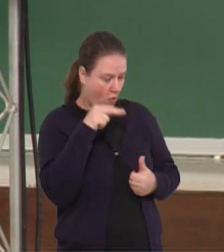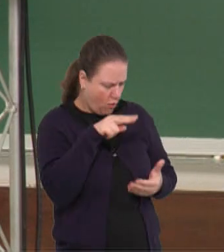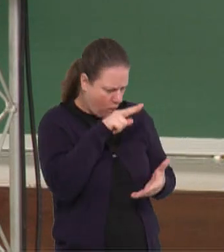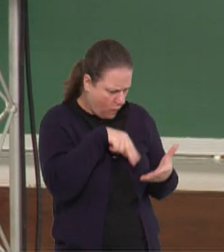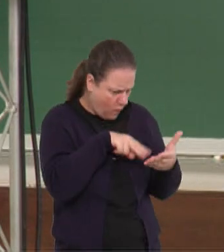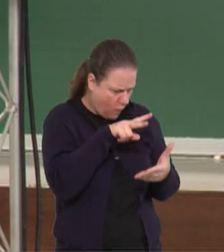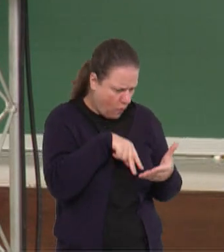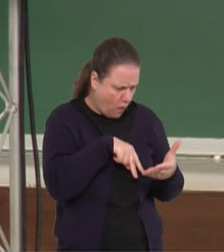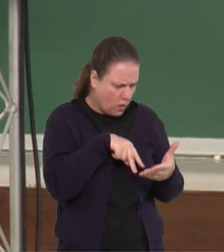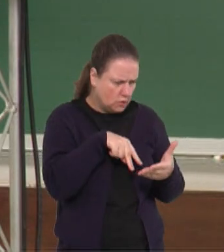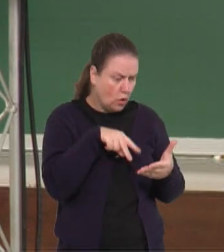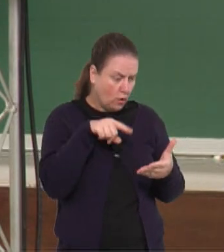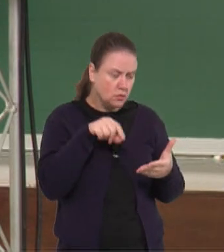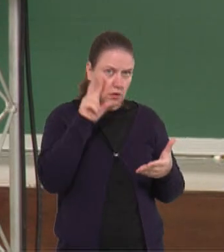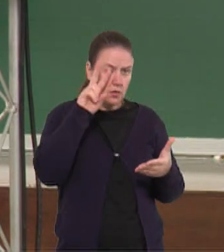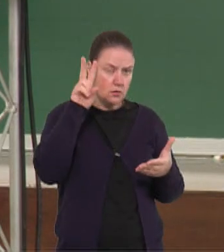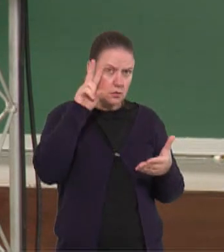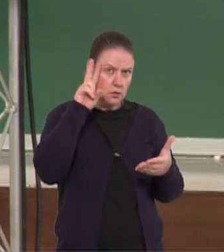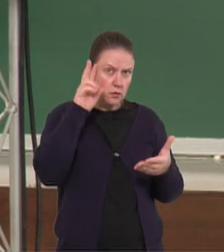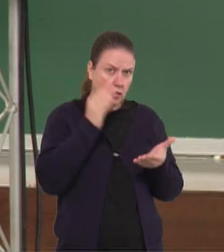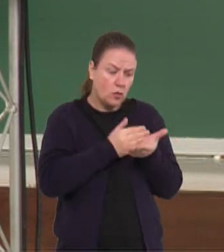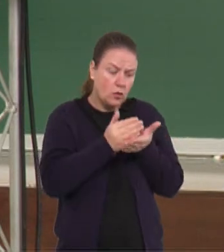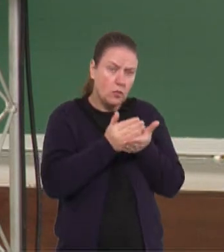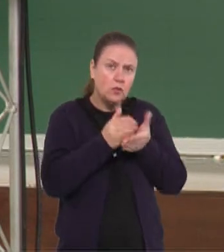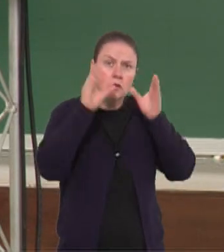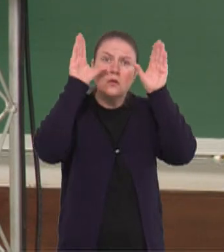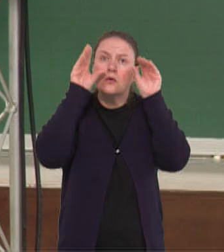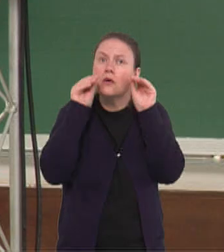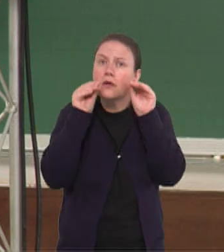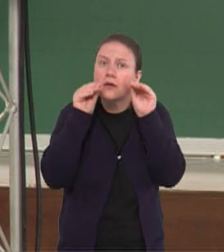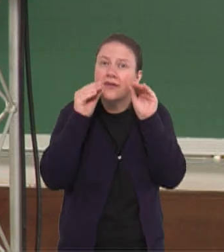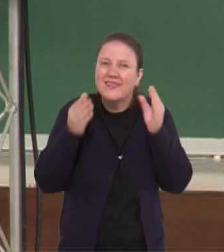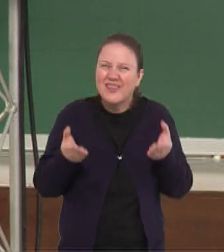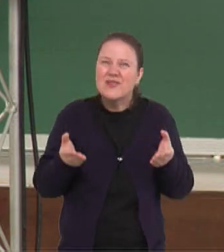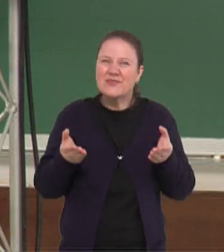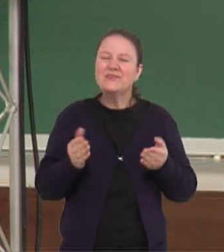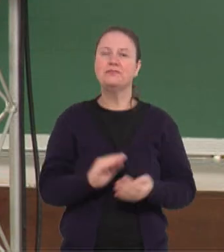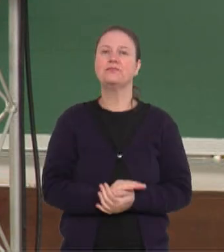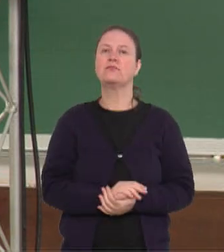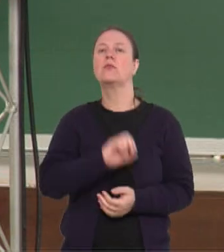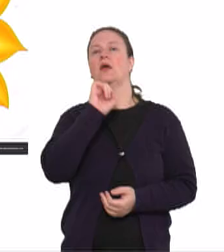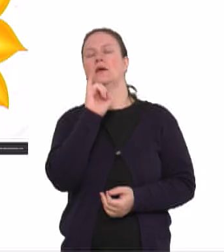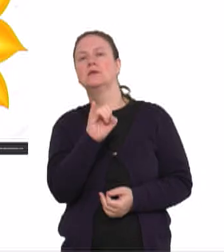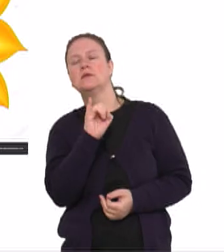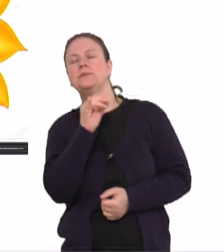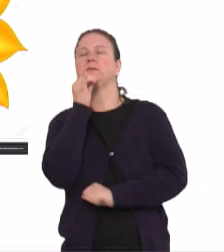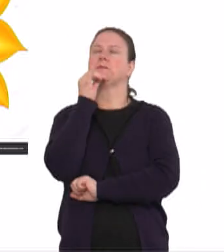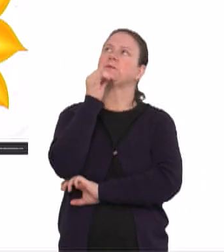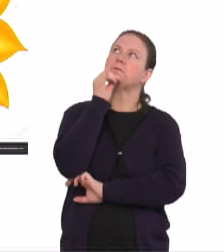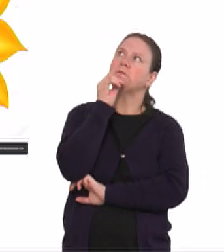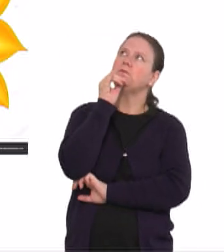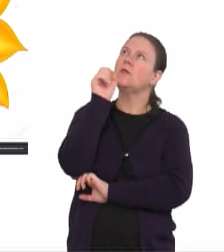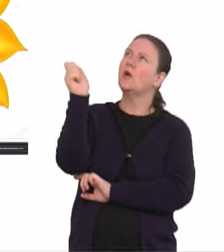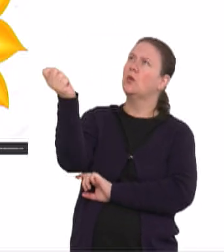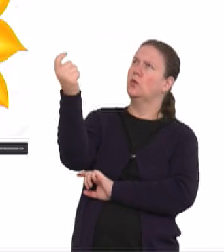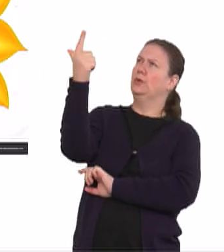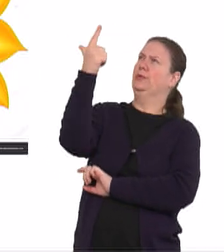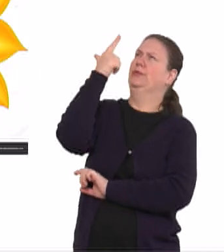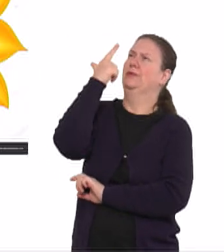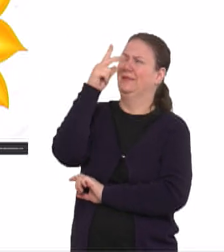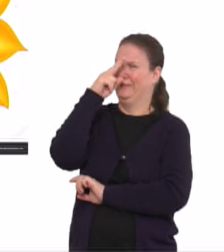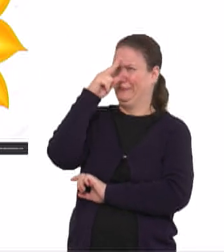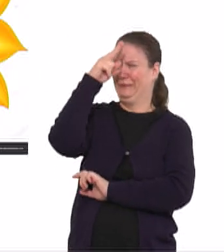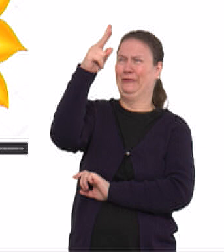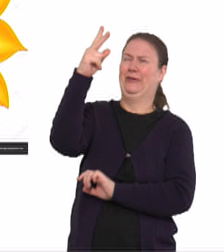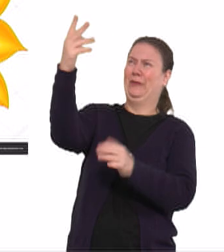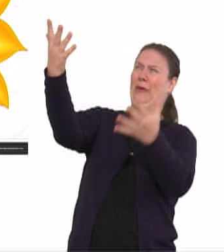história aconteceu à noite, ou começou à noite, ou teve um momento à noite. Se você disser, o sol estava muito forte,